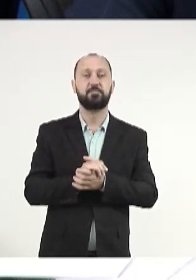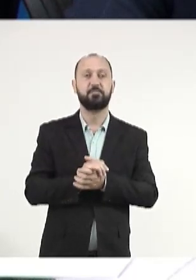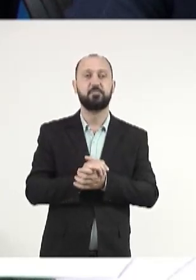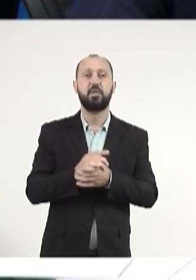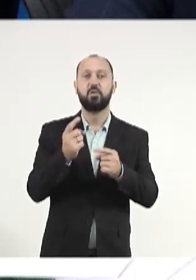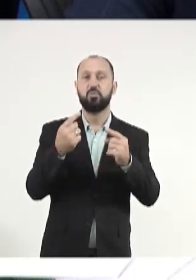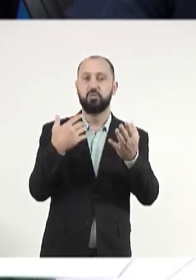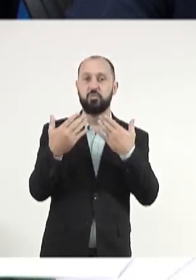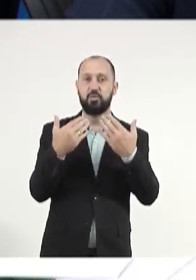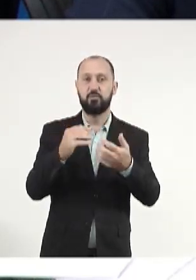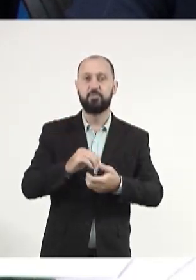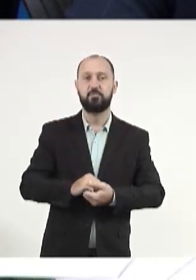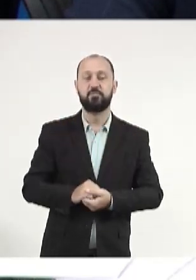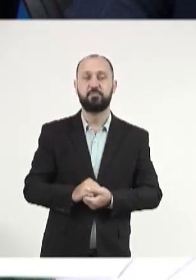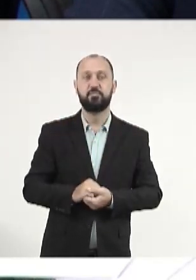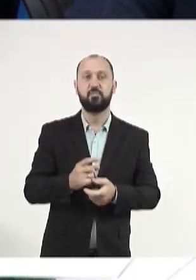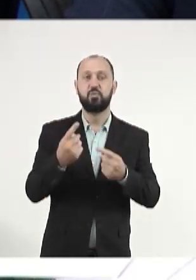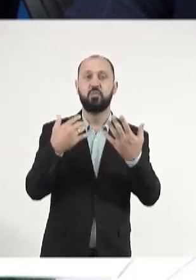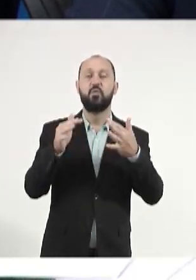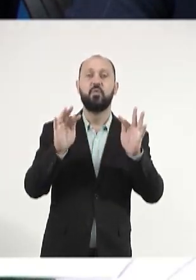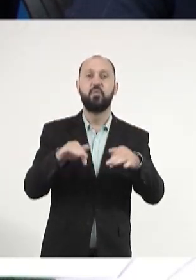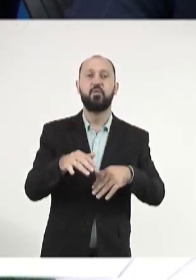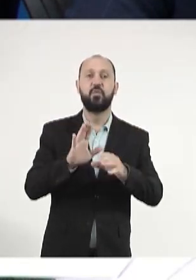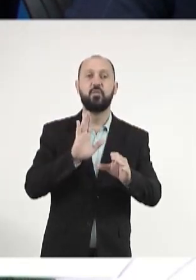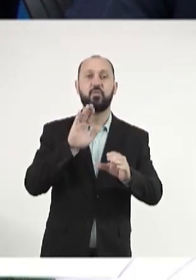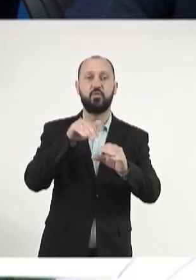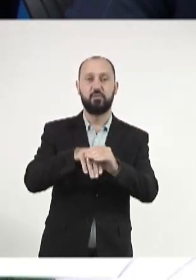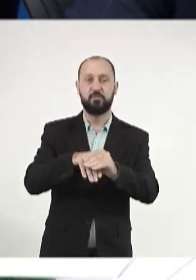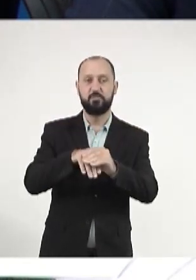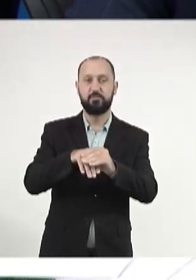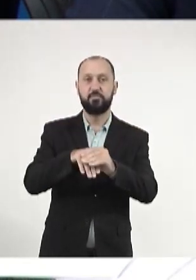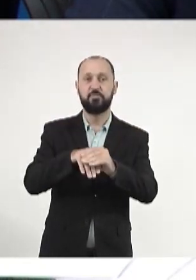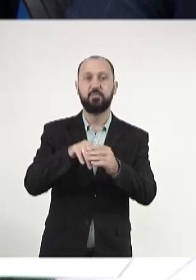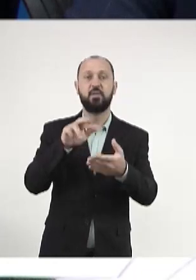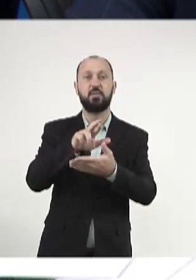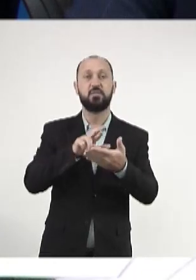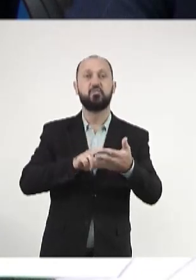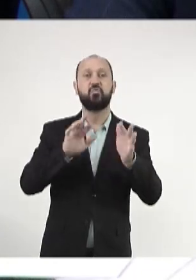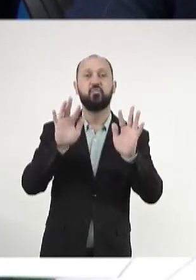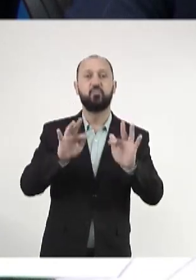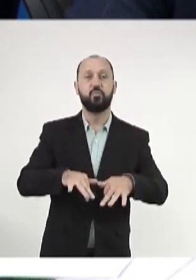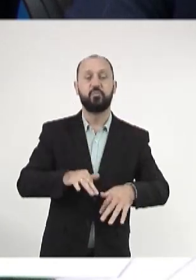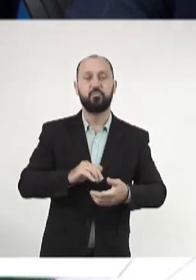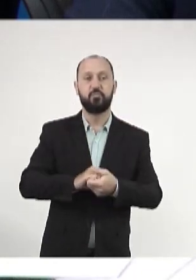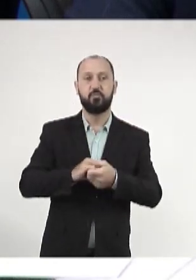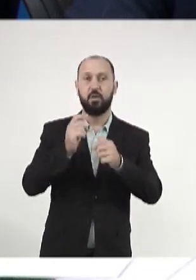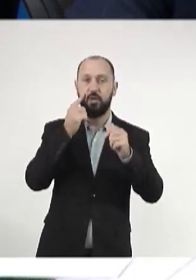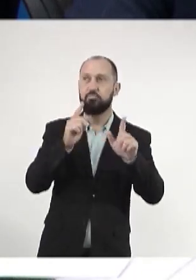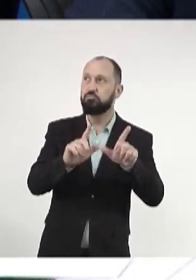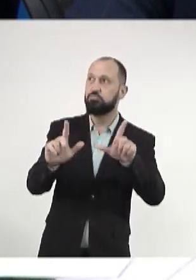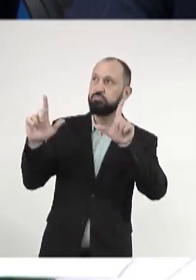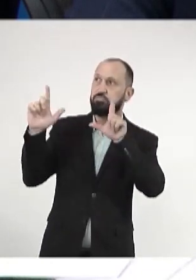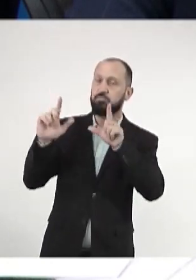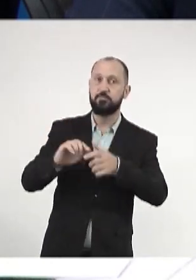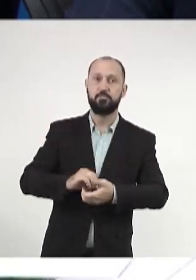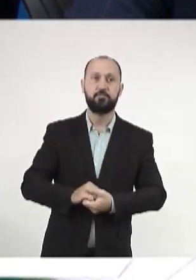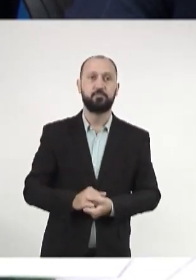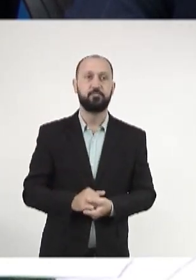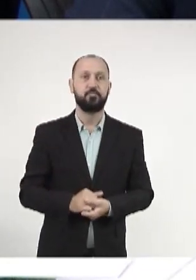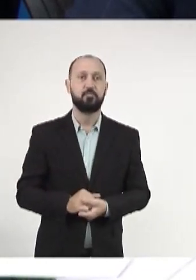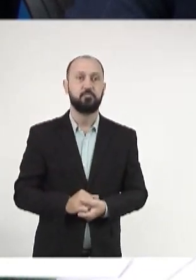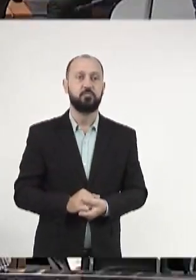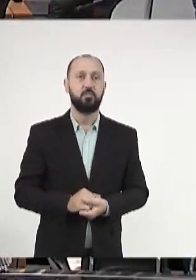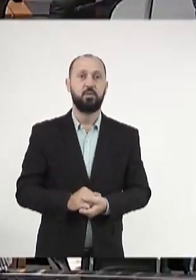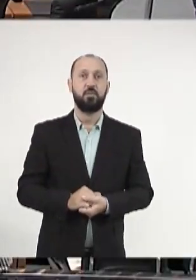Em discussão. Encerrada a discussão, em votação a redação final. No painel, senhores deputados.